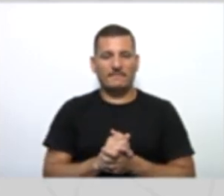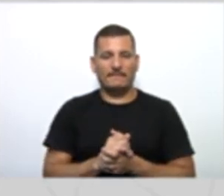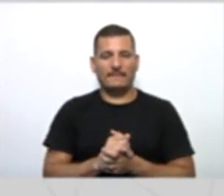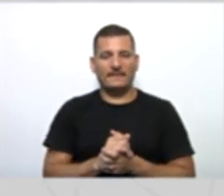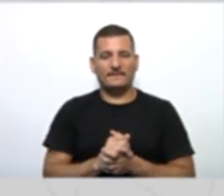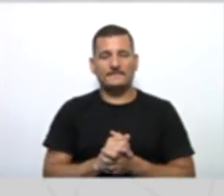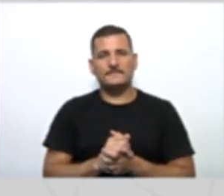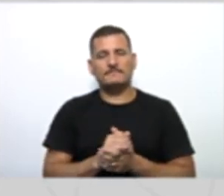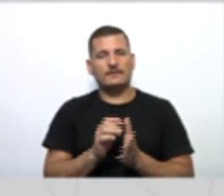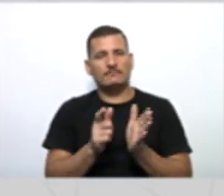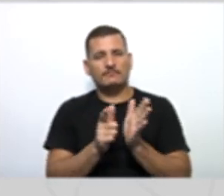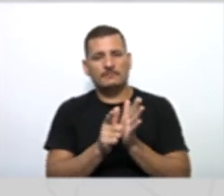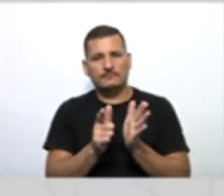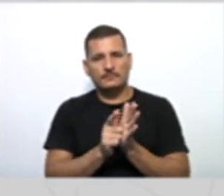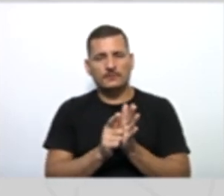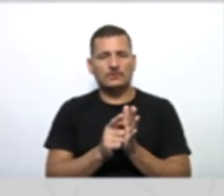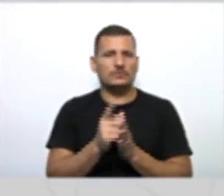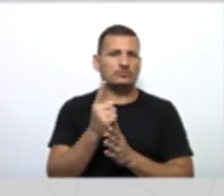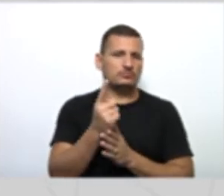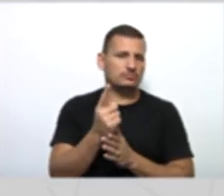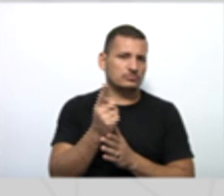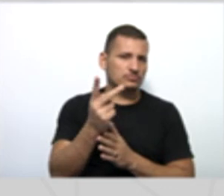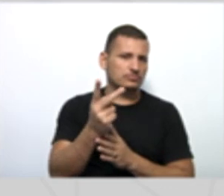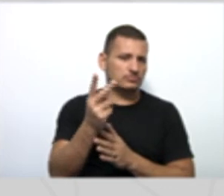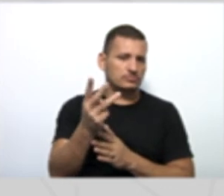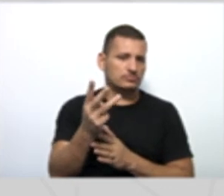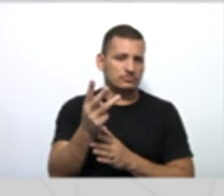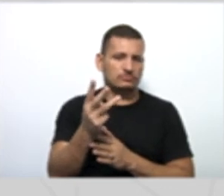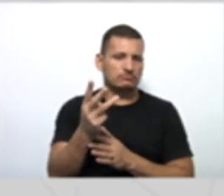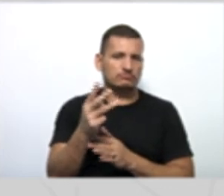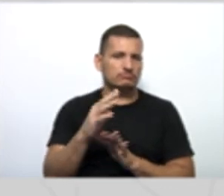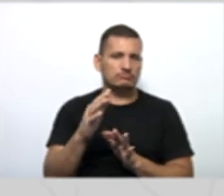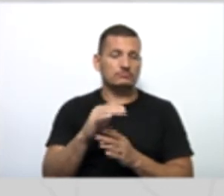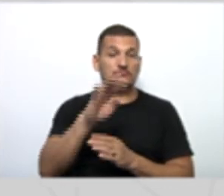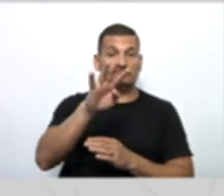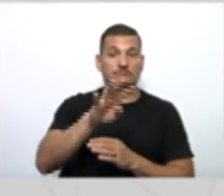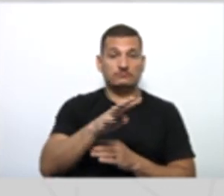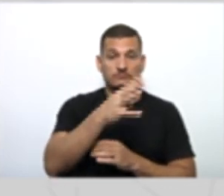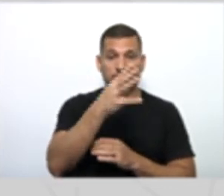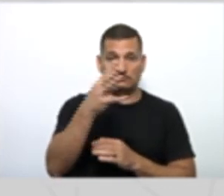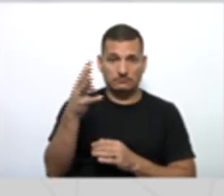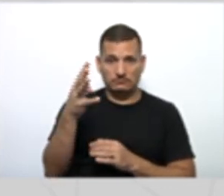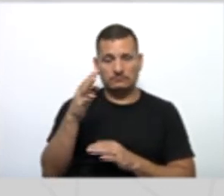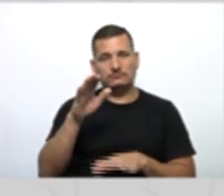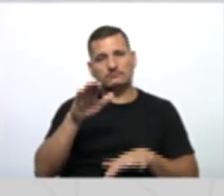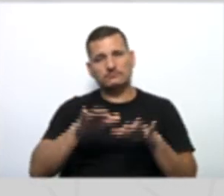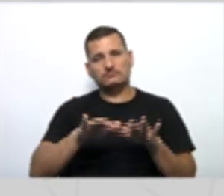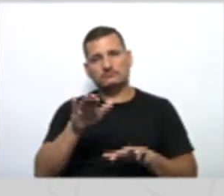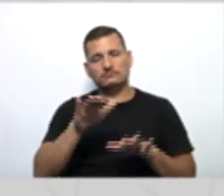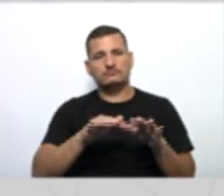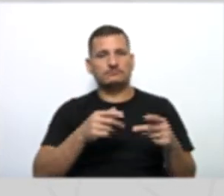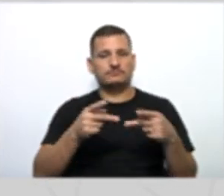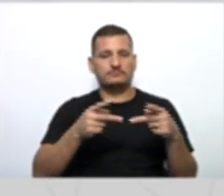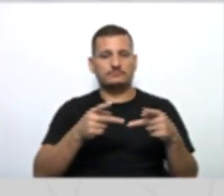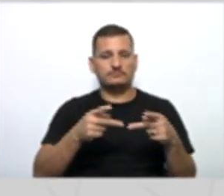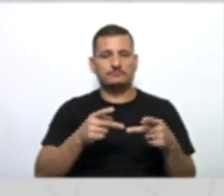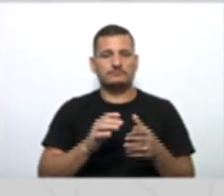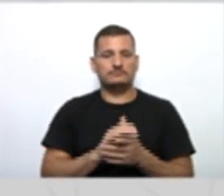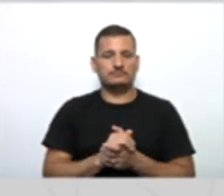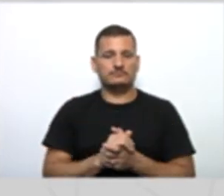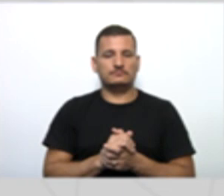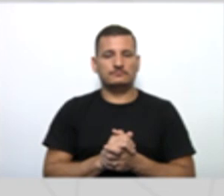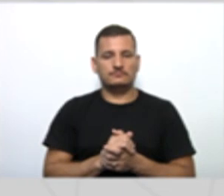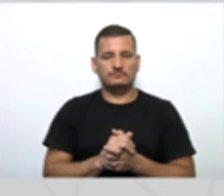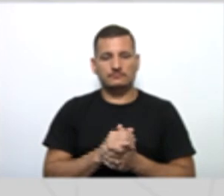por unidade, a construção do quadro dos recursos depende do tipo de projeto que eu estou fazendo. Vai